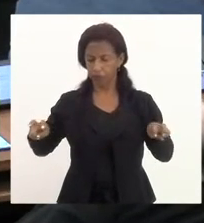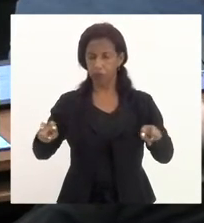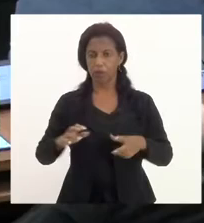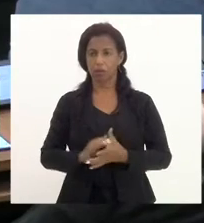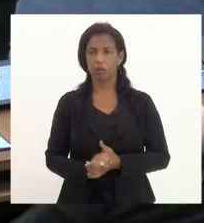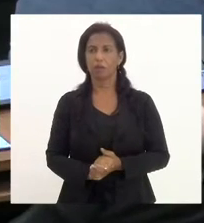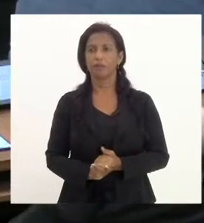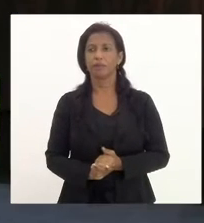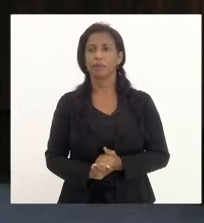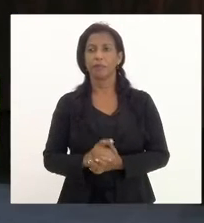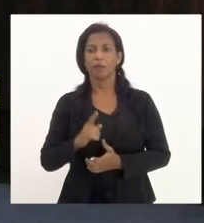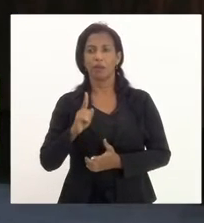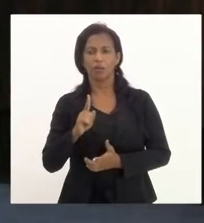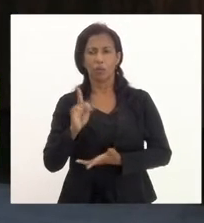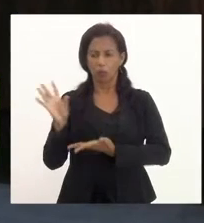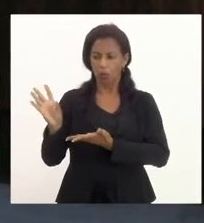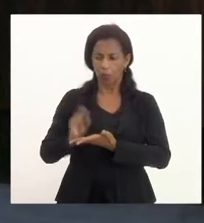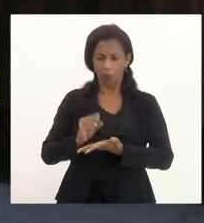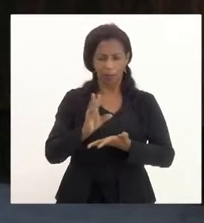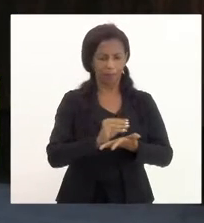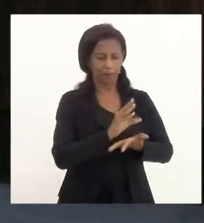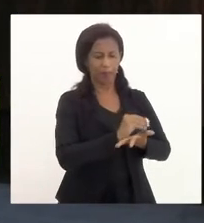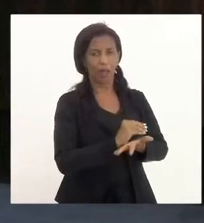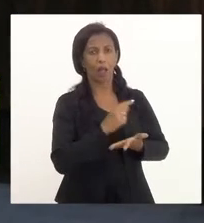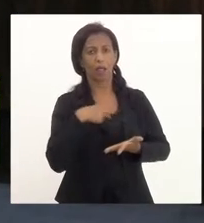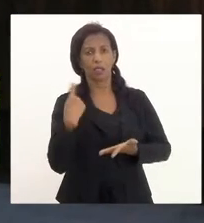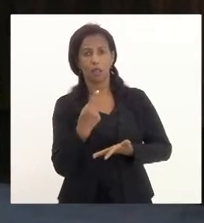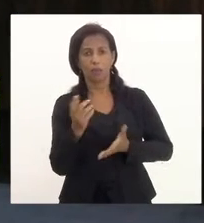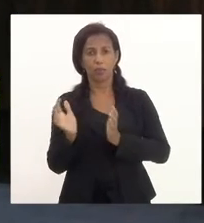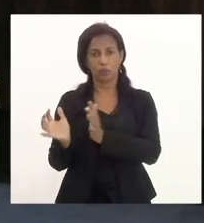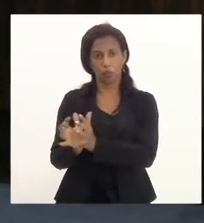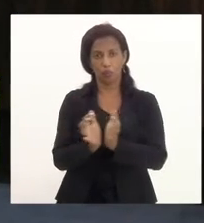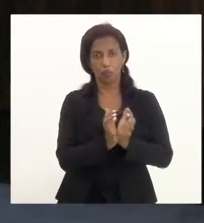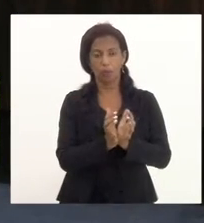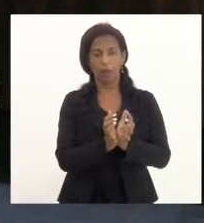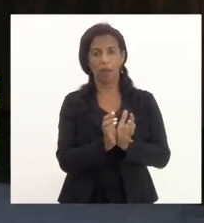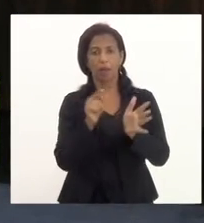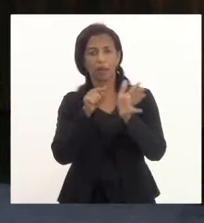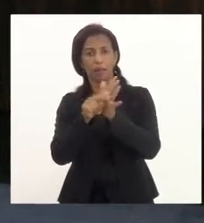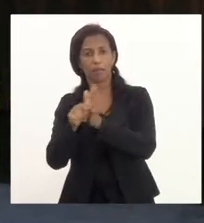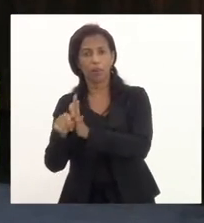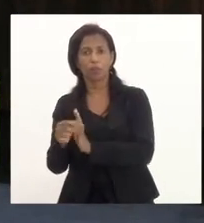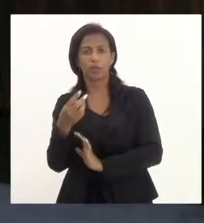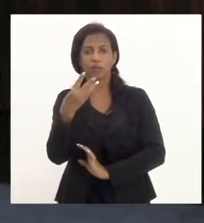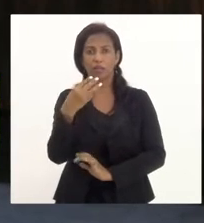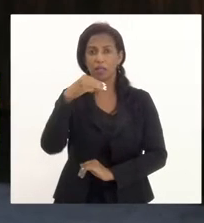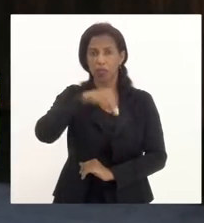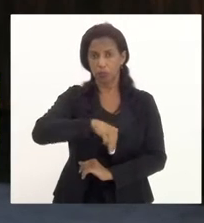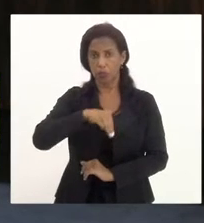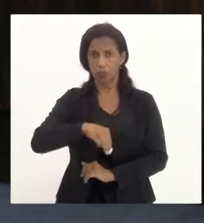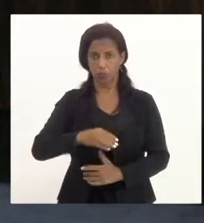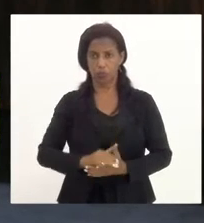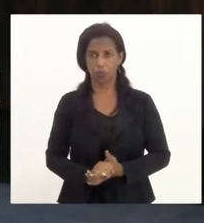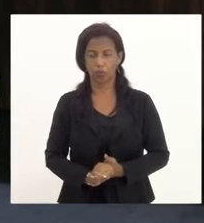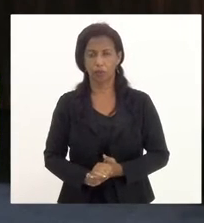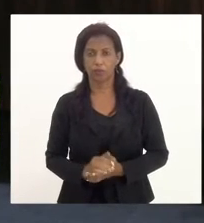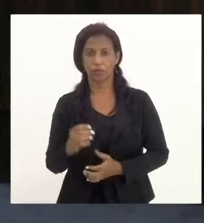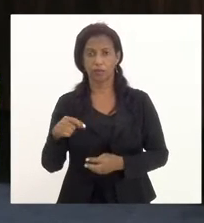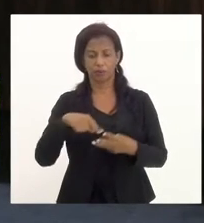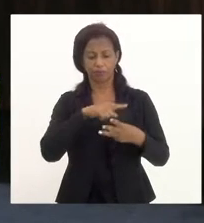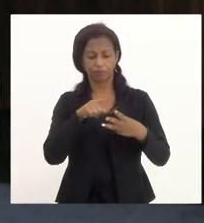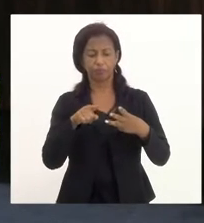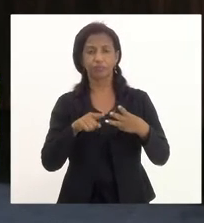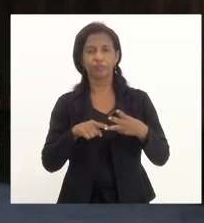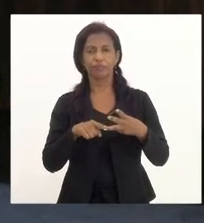sua responder Depois eu vou Gurupá e cada pergunta terá três minutos porque são três projetos